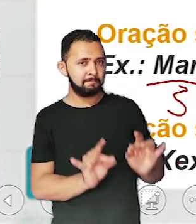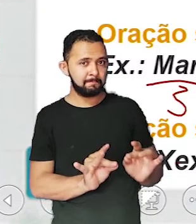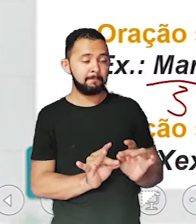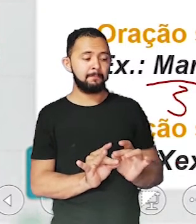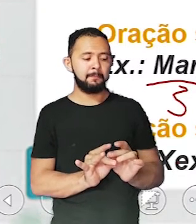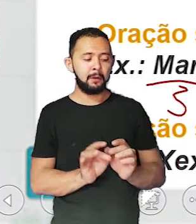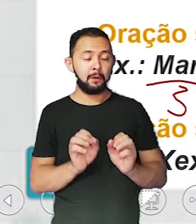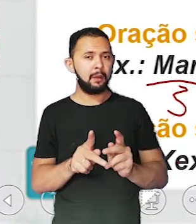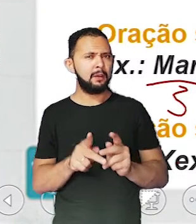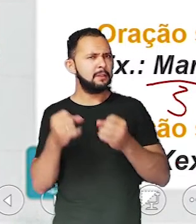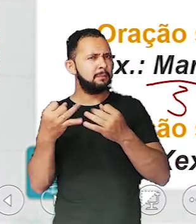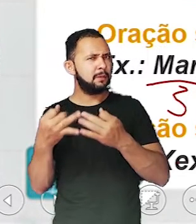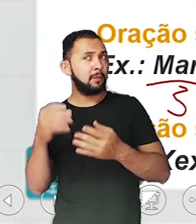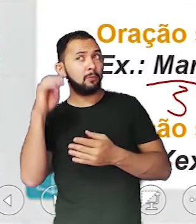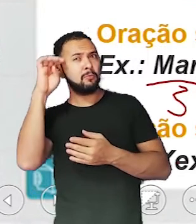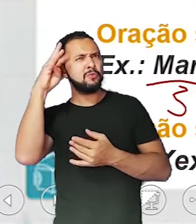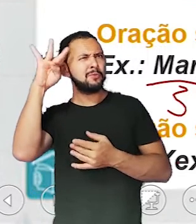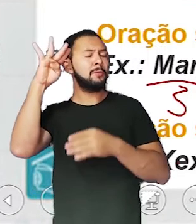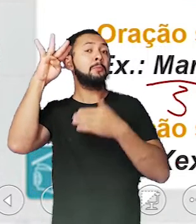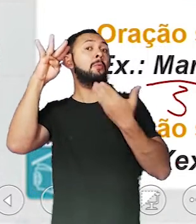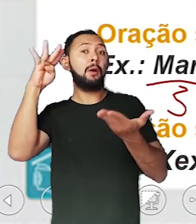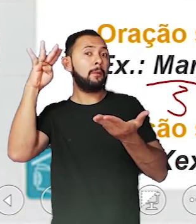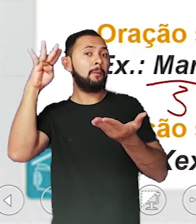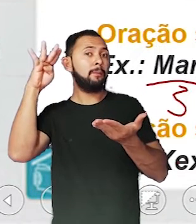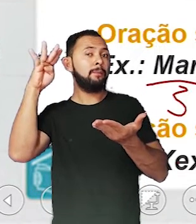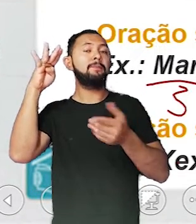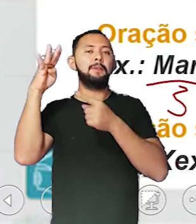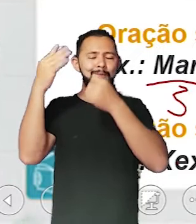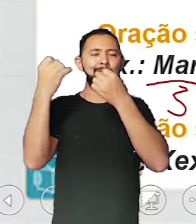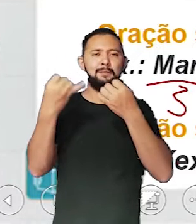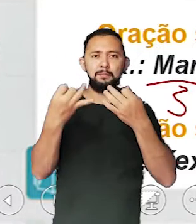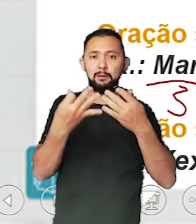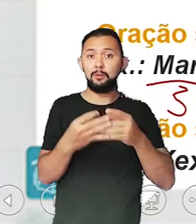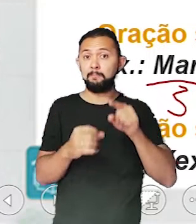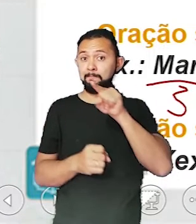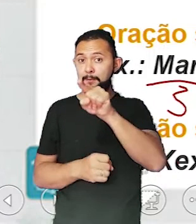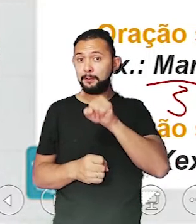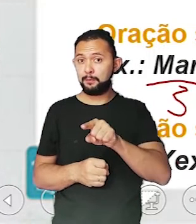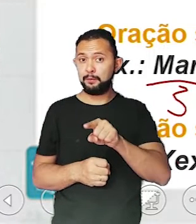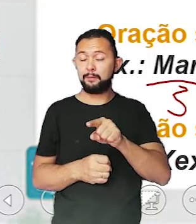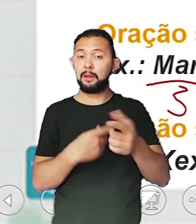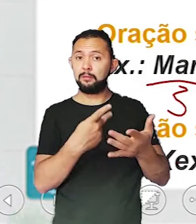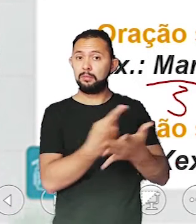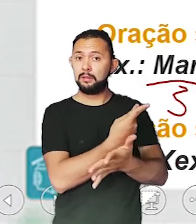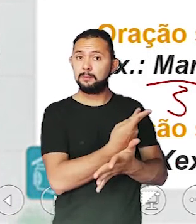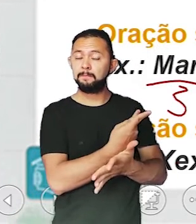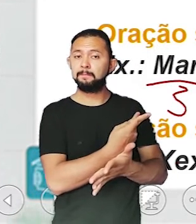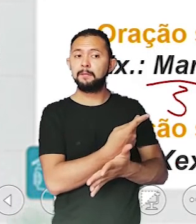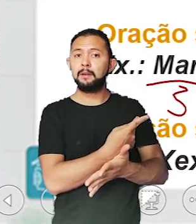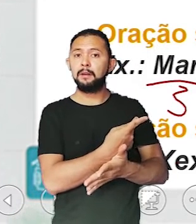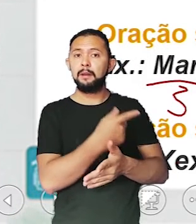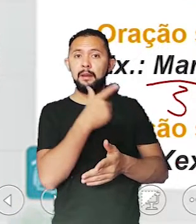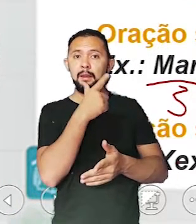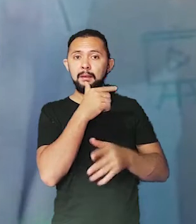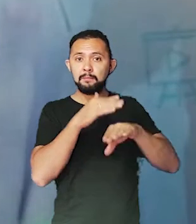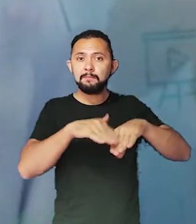ela explica o sonho de Chechênia, né? Chechênia tinha um sonho, que o seu casamento fosse na praia, ok? Então veja que é como